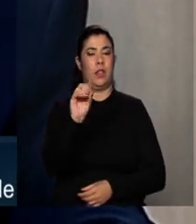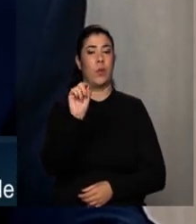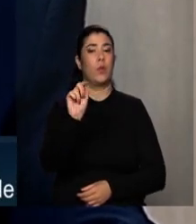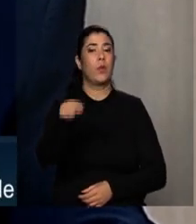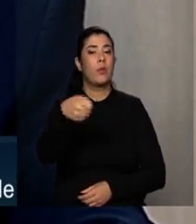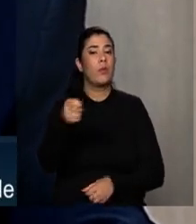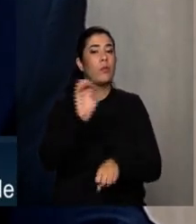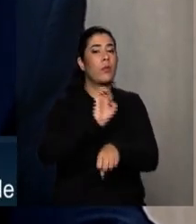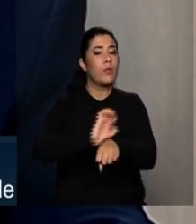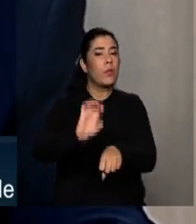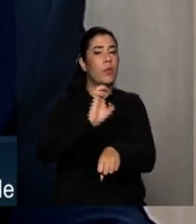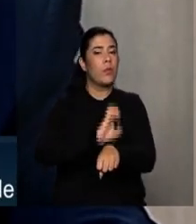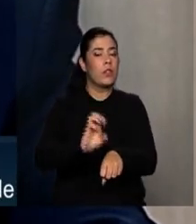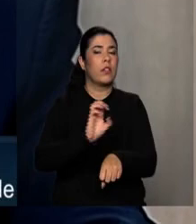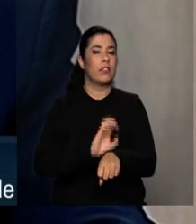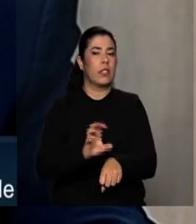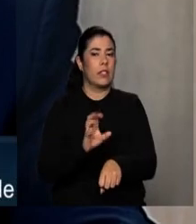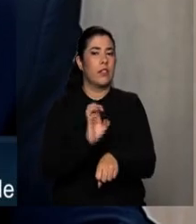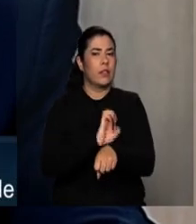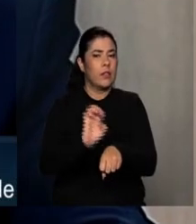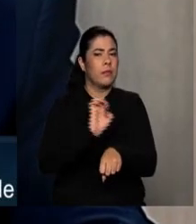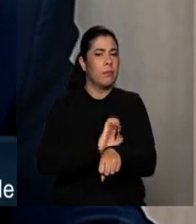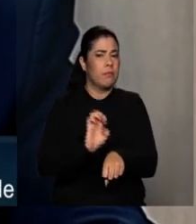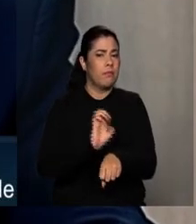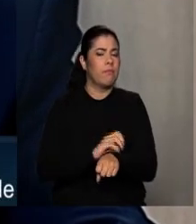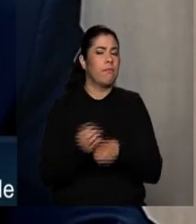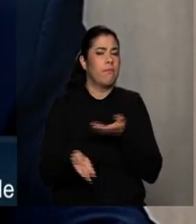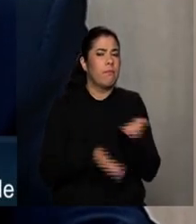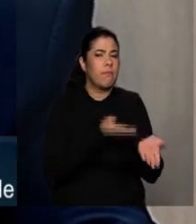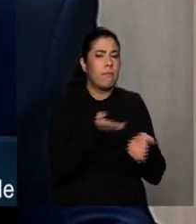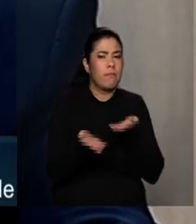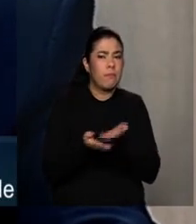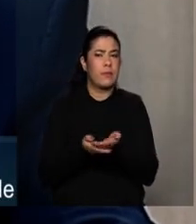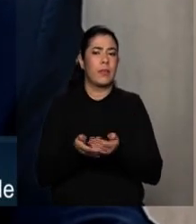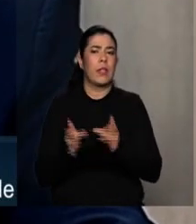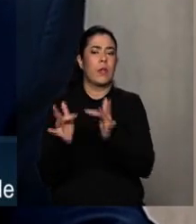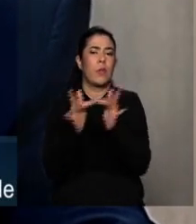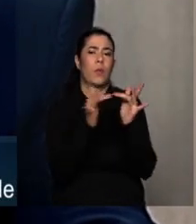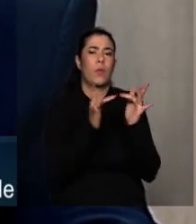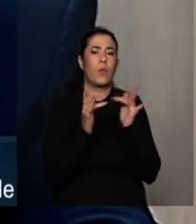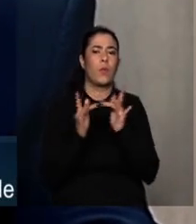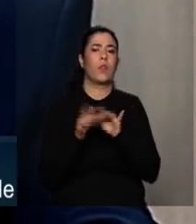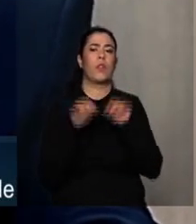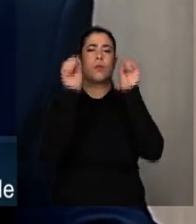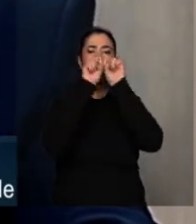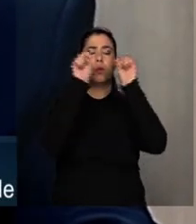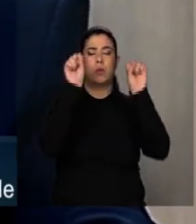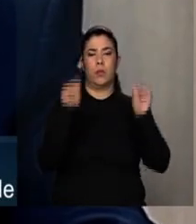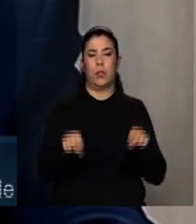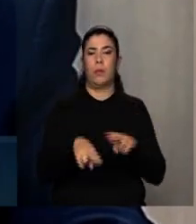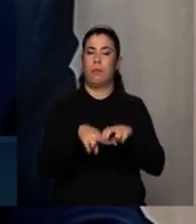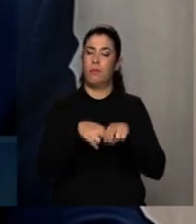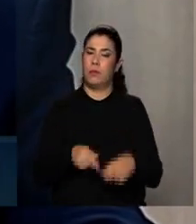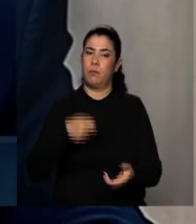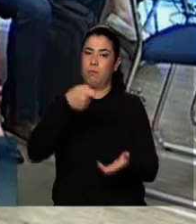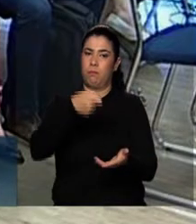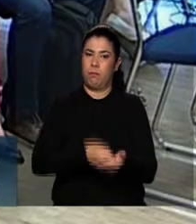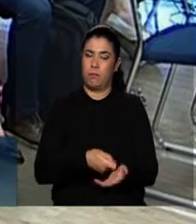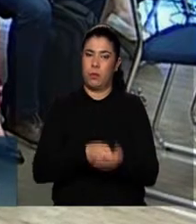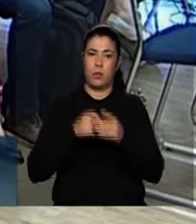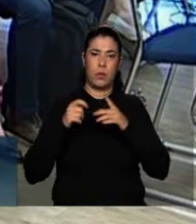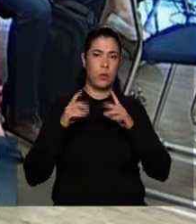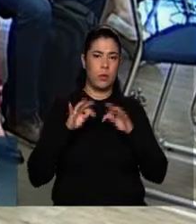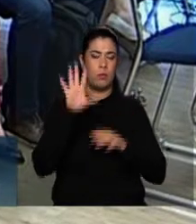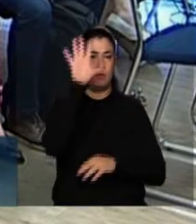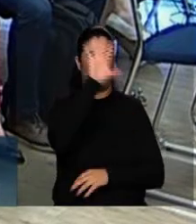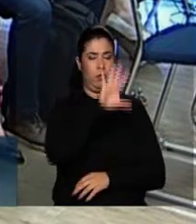o médico aprende na integração ensino-serviço, atuando na rede do sistema, e por isso essas exigências todas em relação à rede,